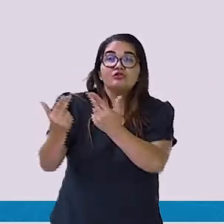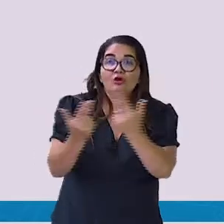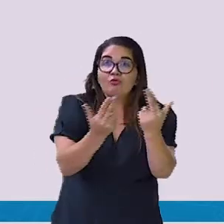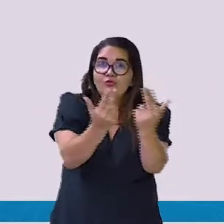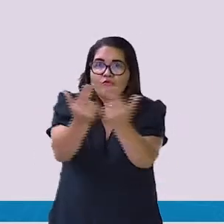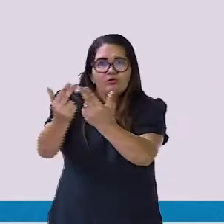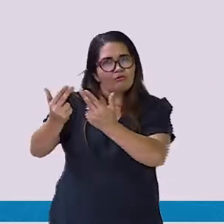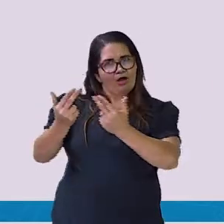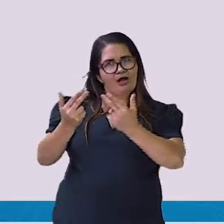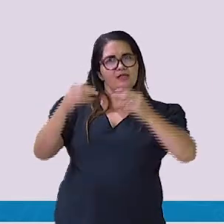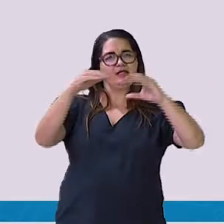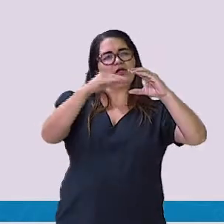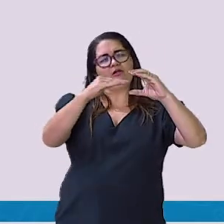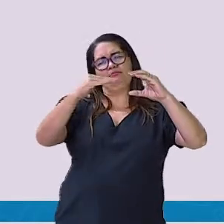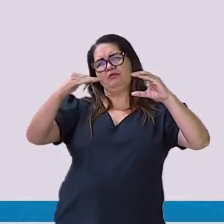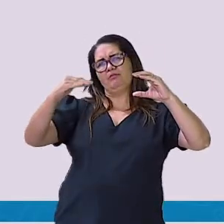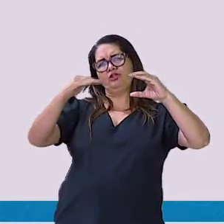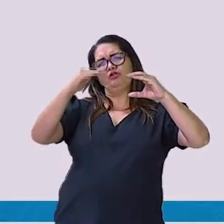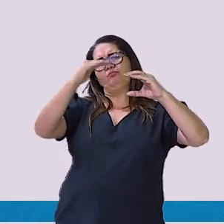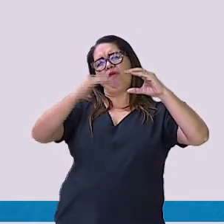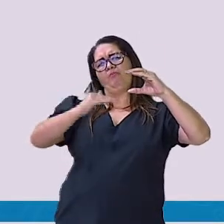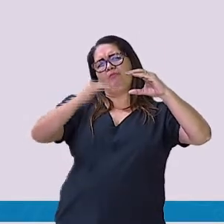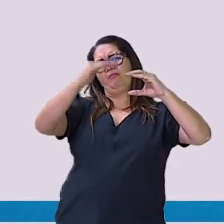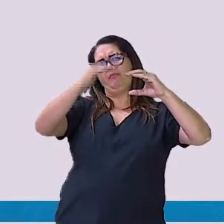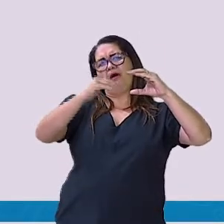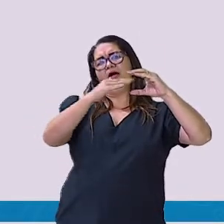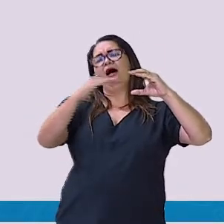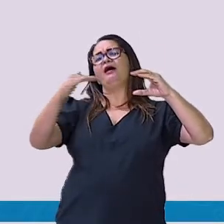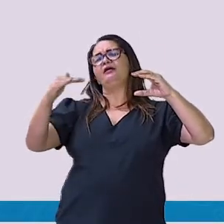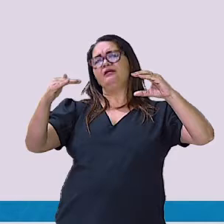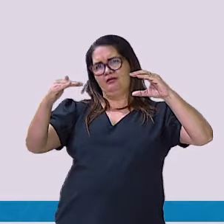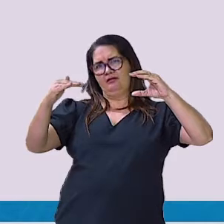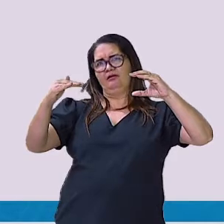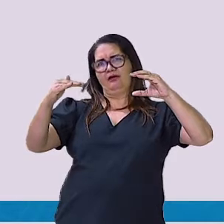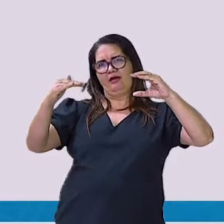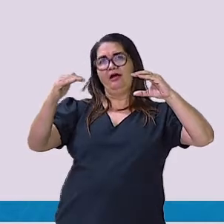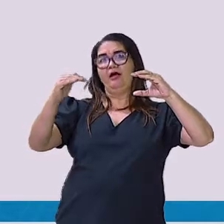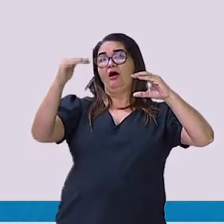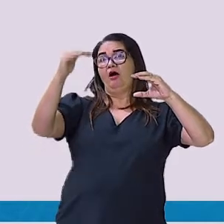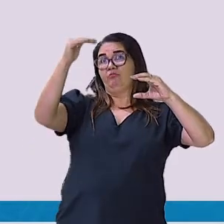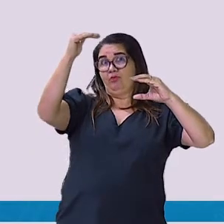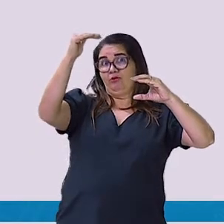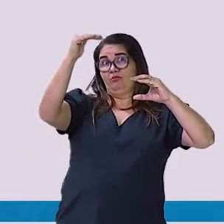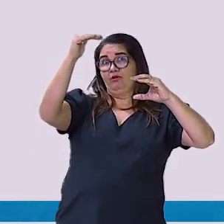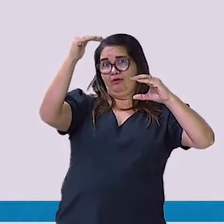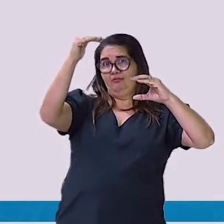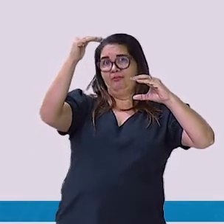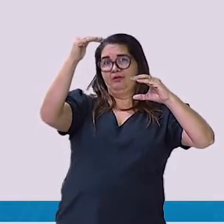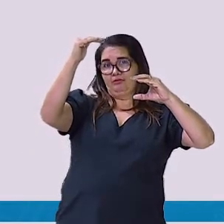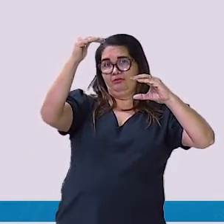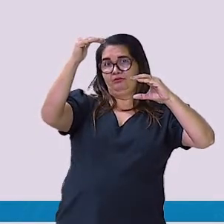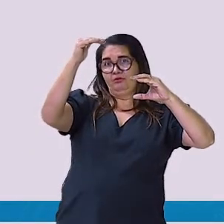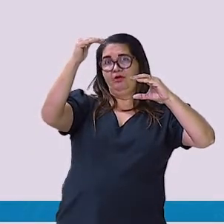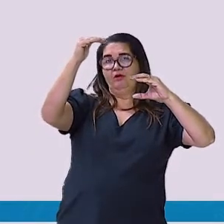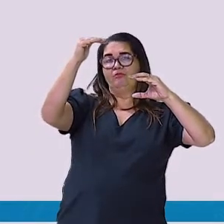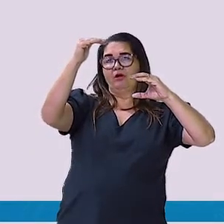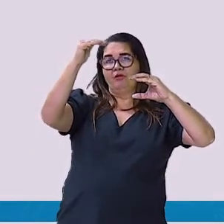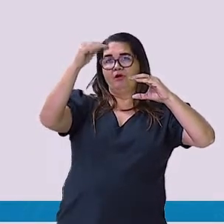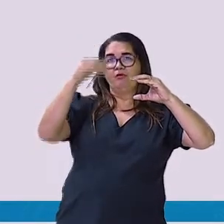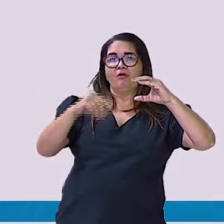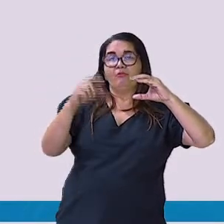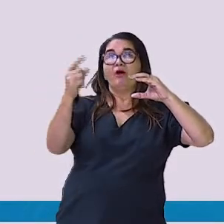na mesma latitude, mas um lugar está numa altitude